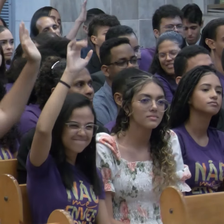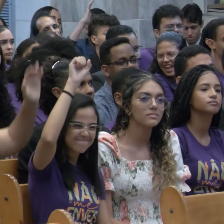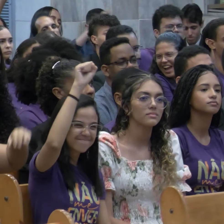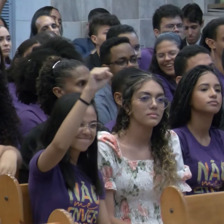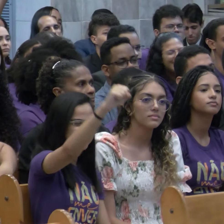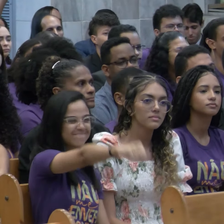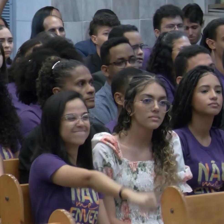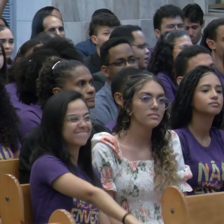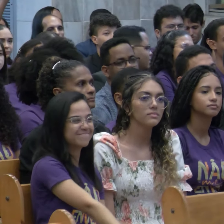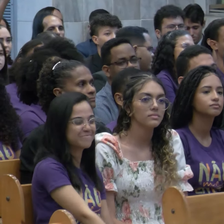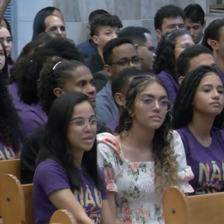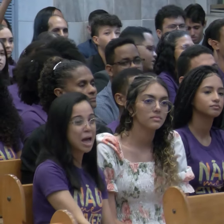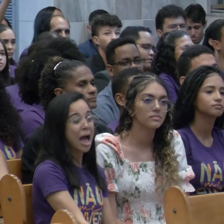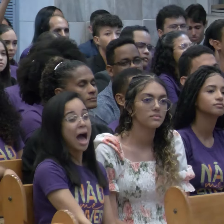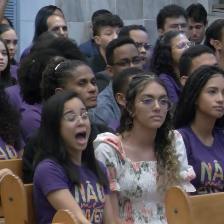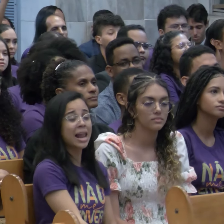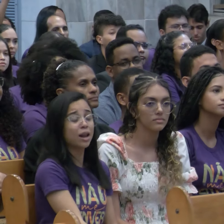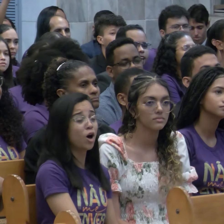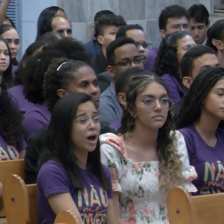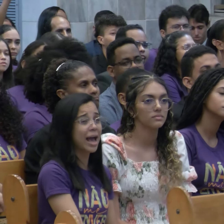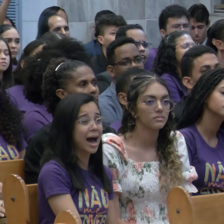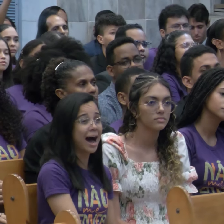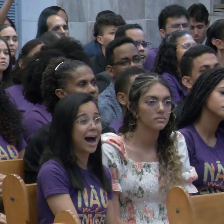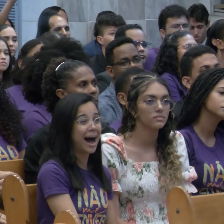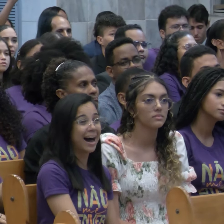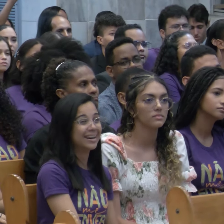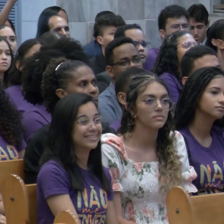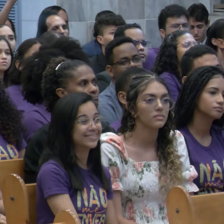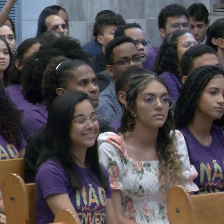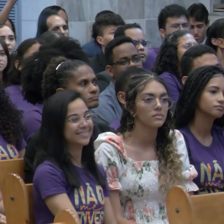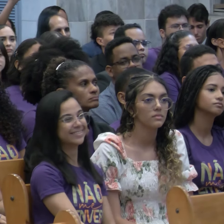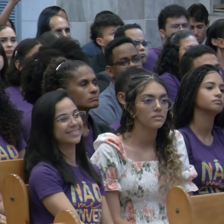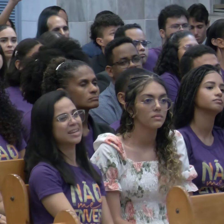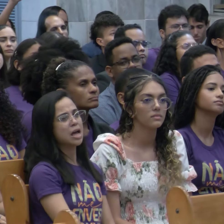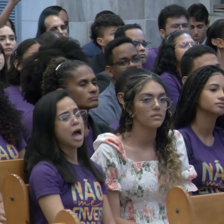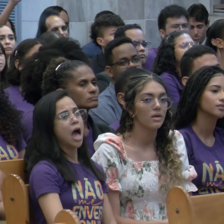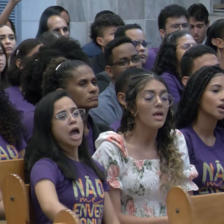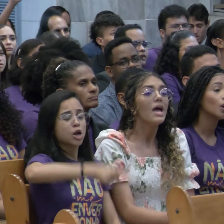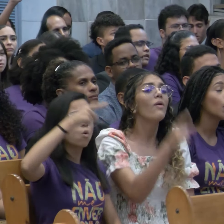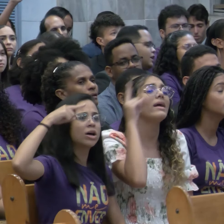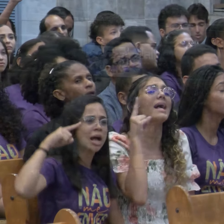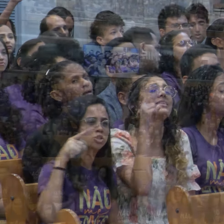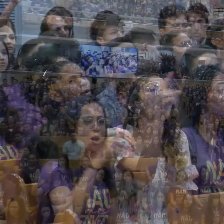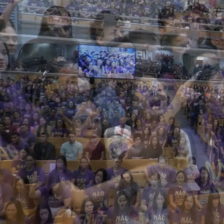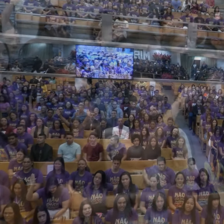sempre. Ele reinará como eterno. Eu não quero estar aqui.